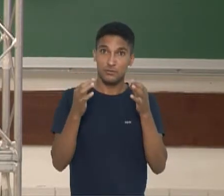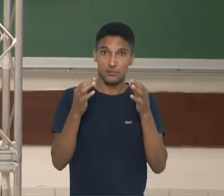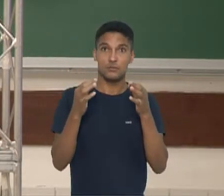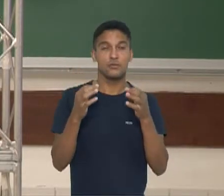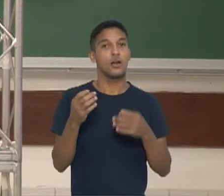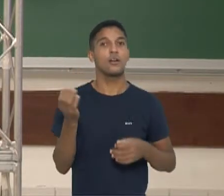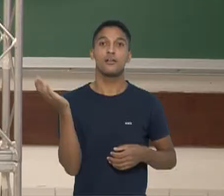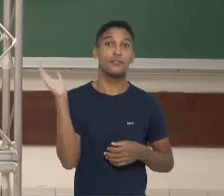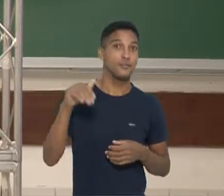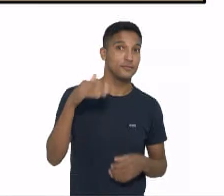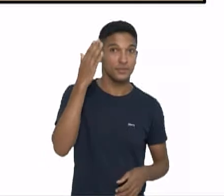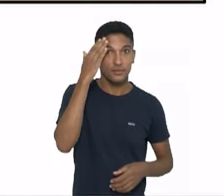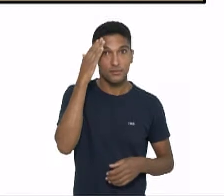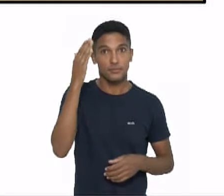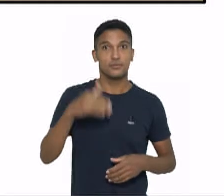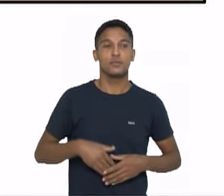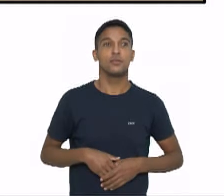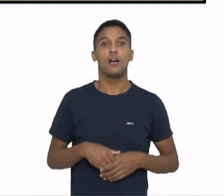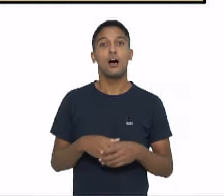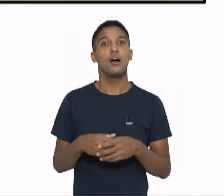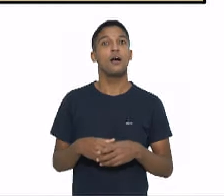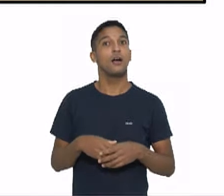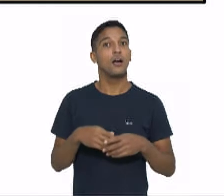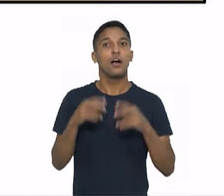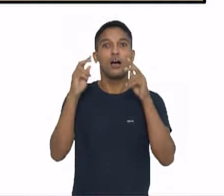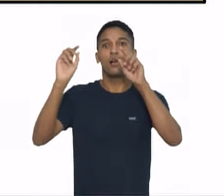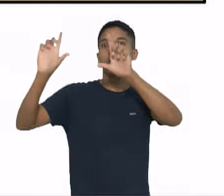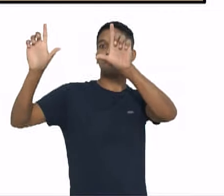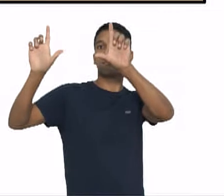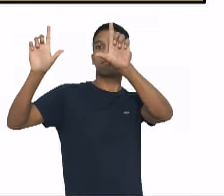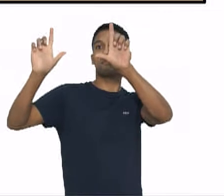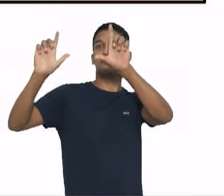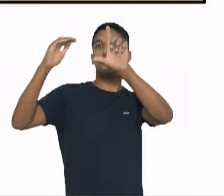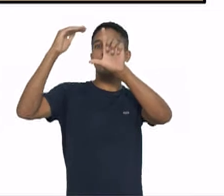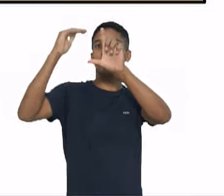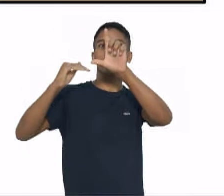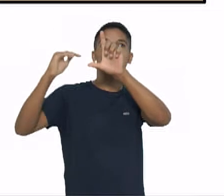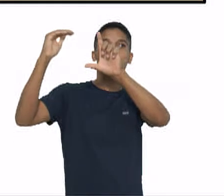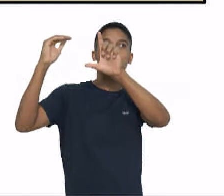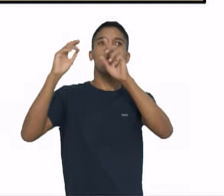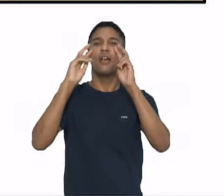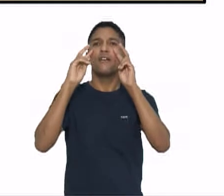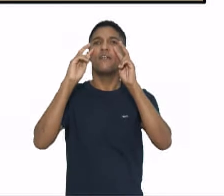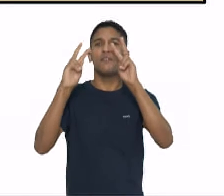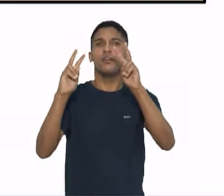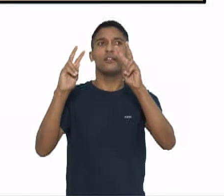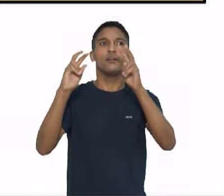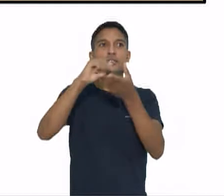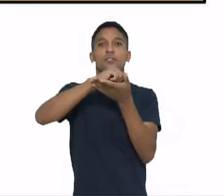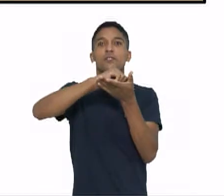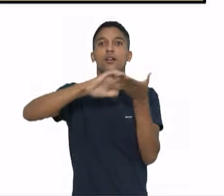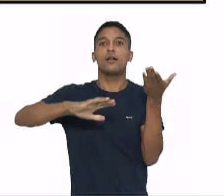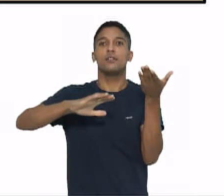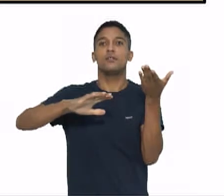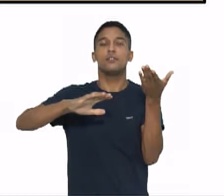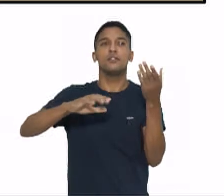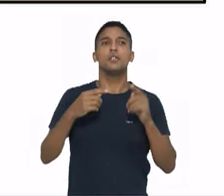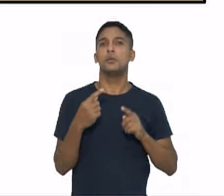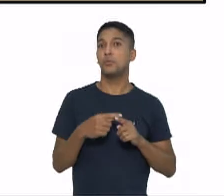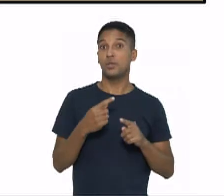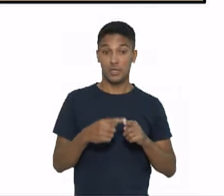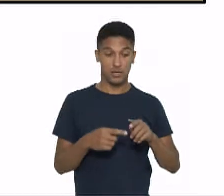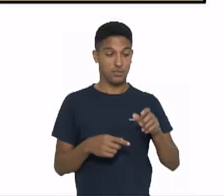vão saber. Míralo esse exercício. Olha esse exercício. Por que o personagem quer vender